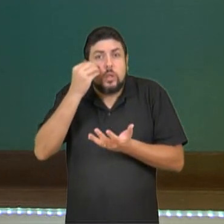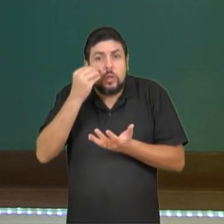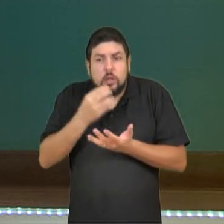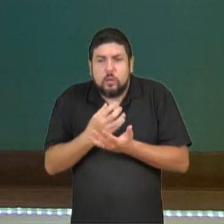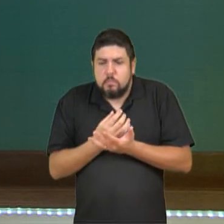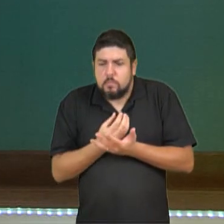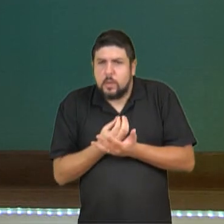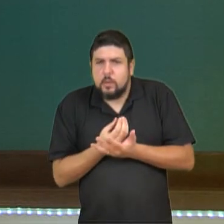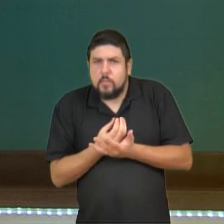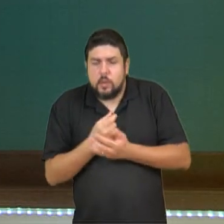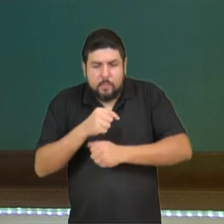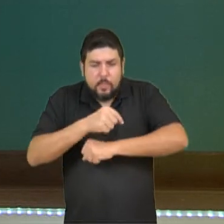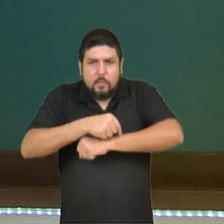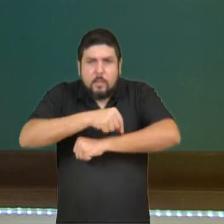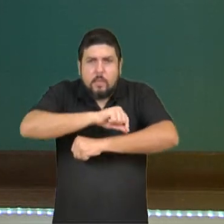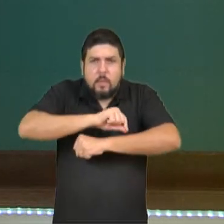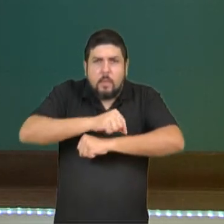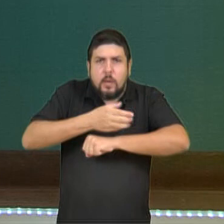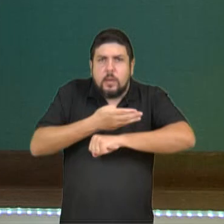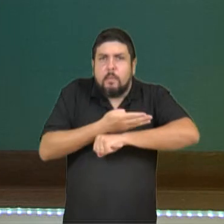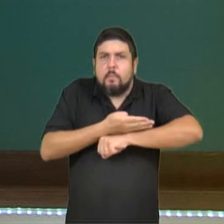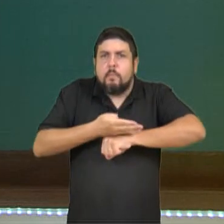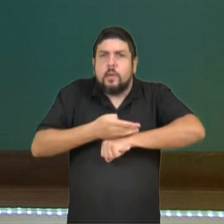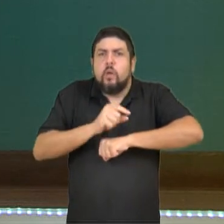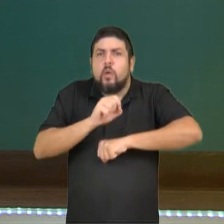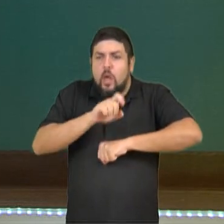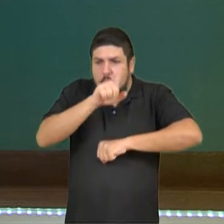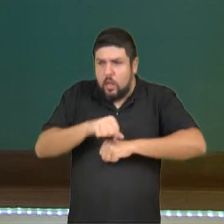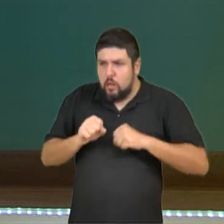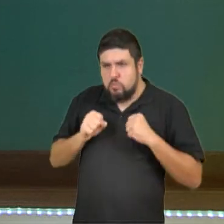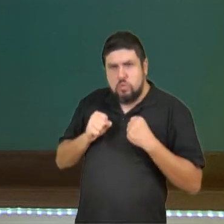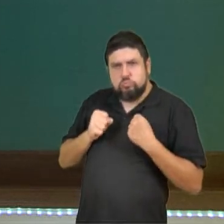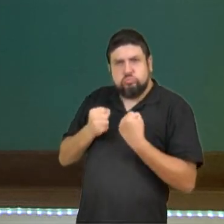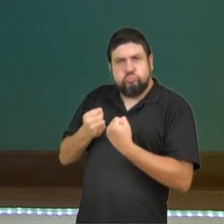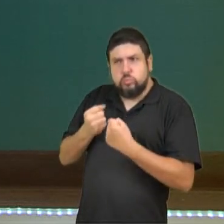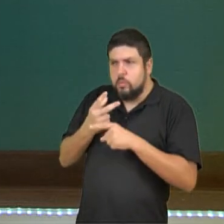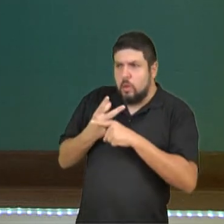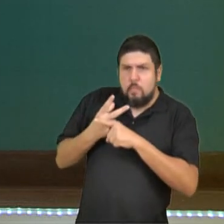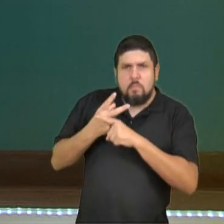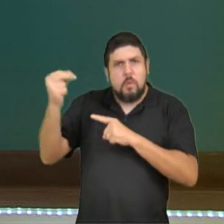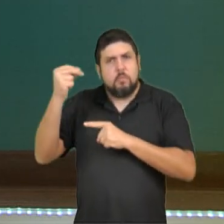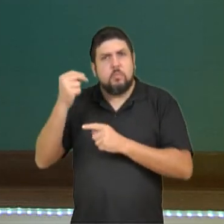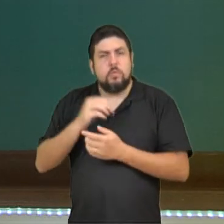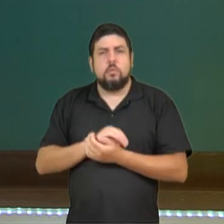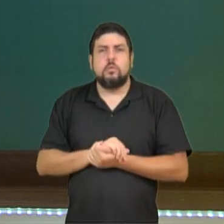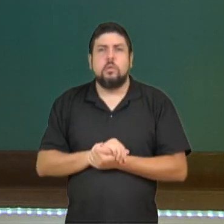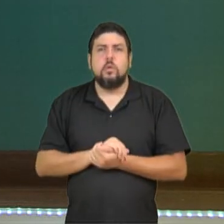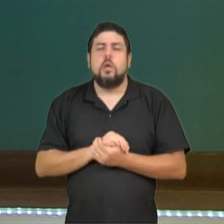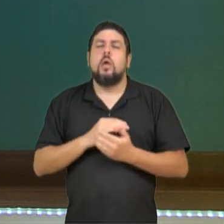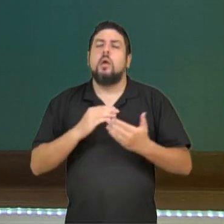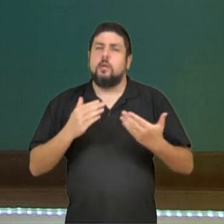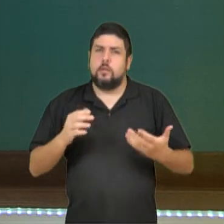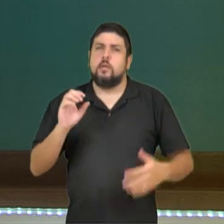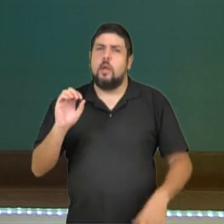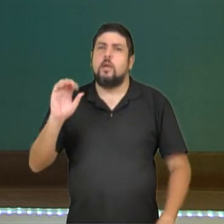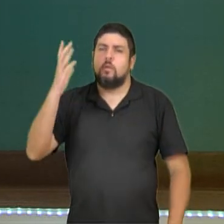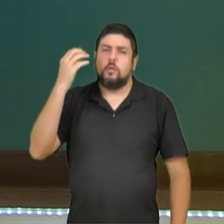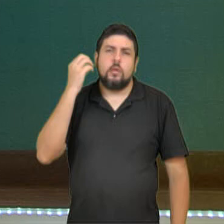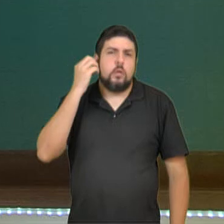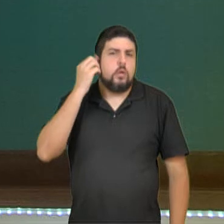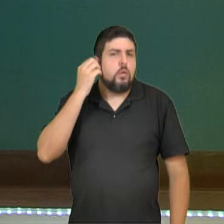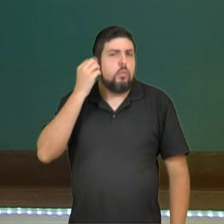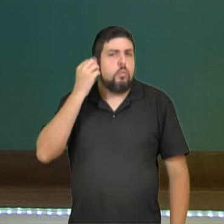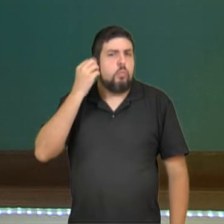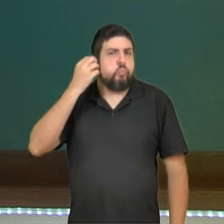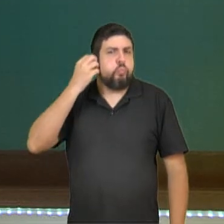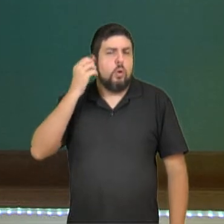de glóbulos brancos, que são as células de defesa, tá? Por isso que pode acontecer essas